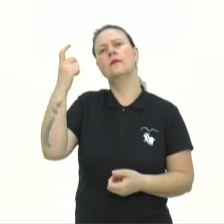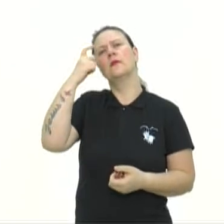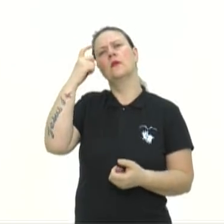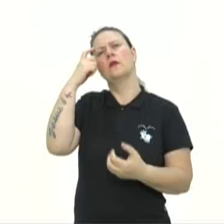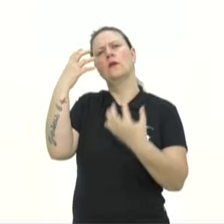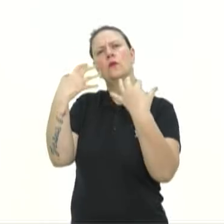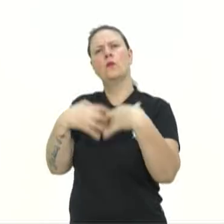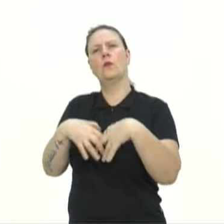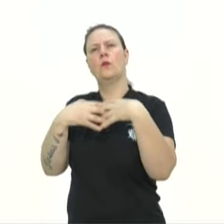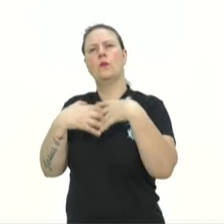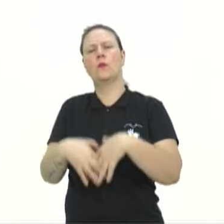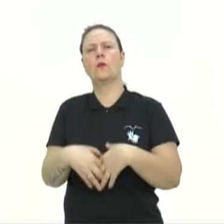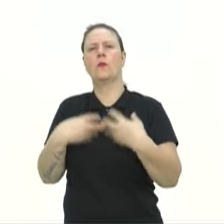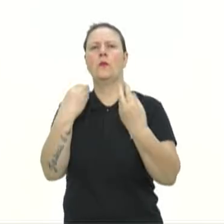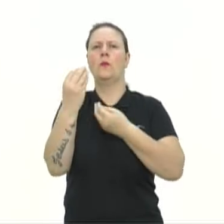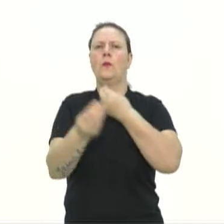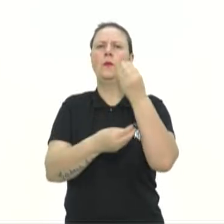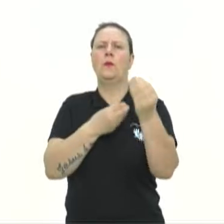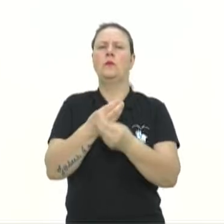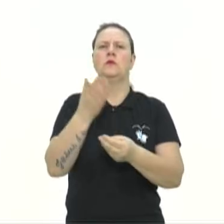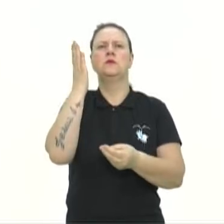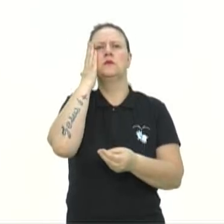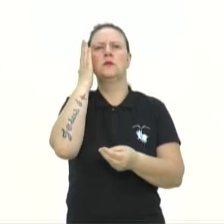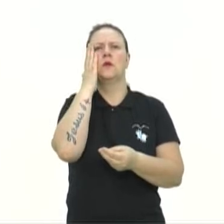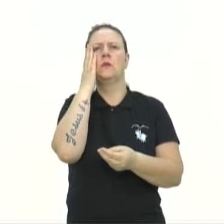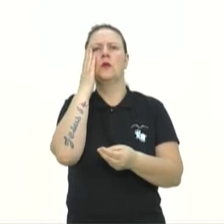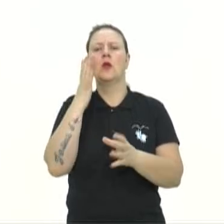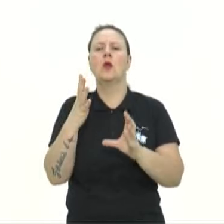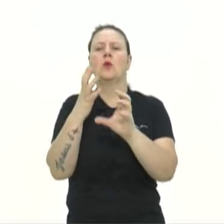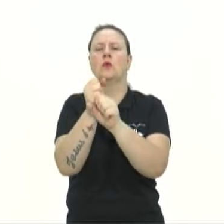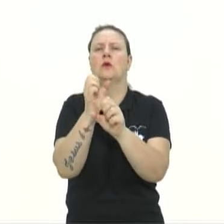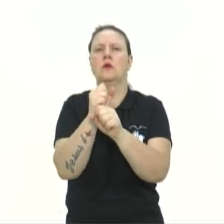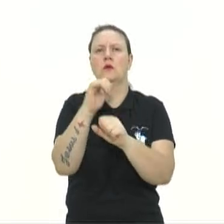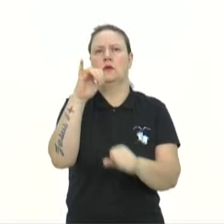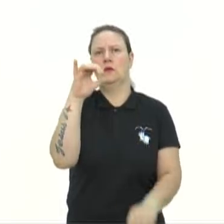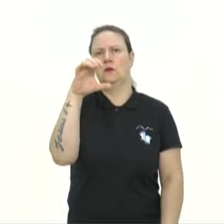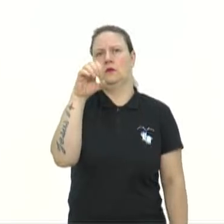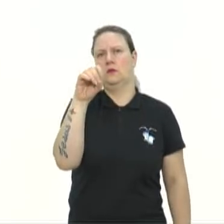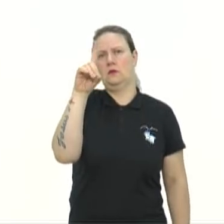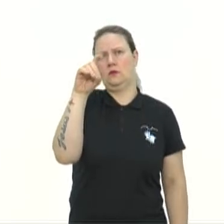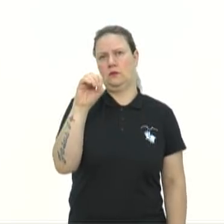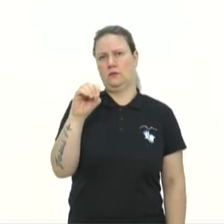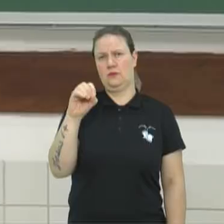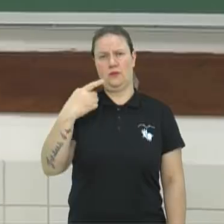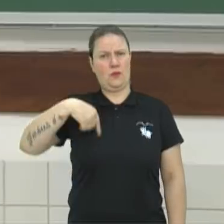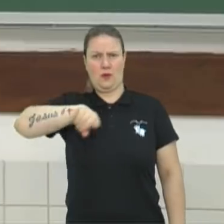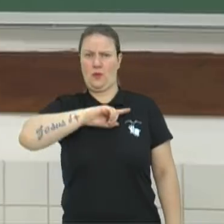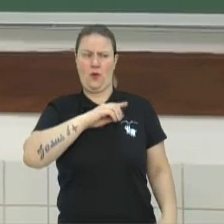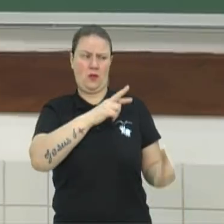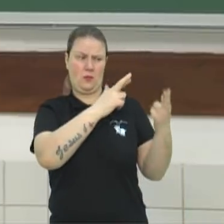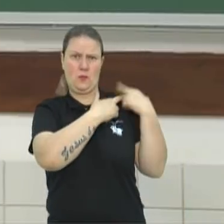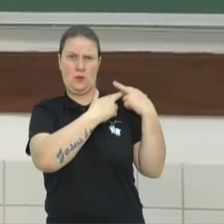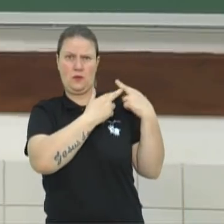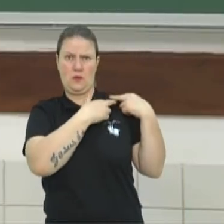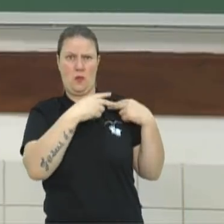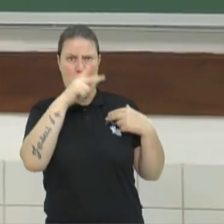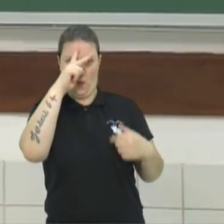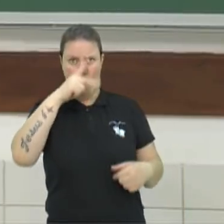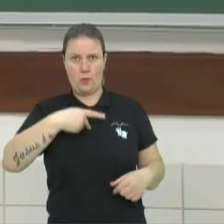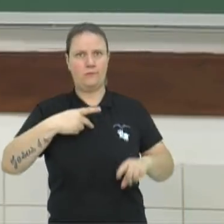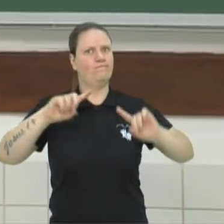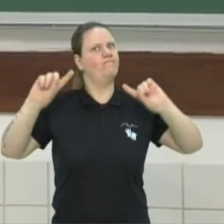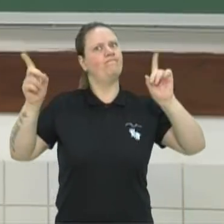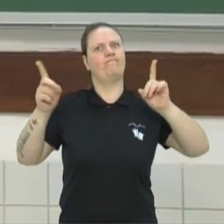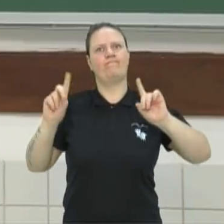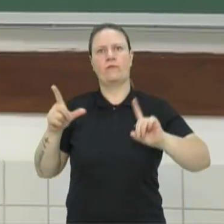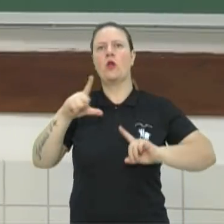Como saber qual a quantidade de iodo deve ser colocada no sal? Isso não é da nossa alçada, não somos nós que fazemos isso,